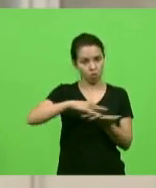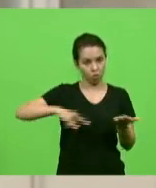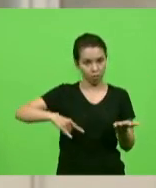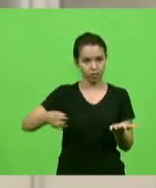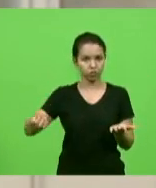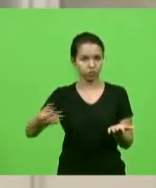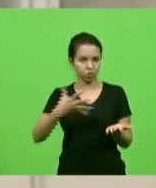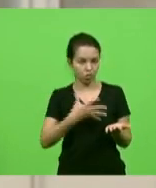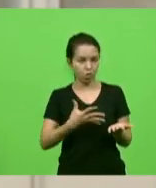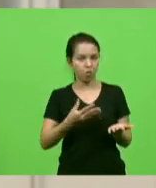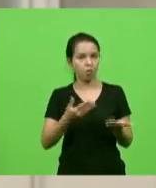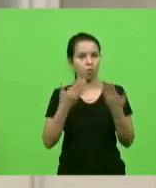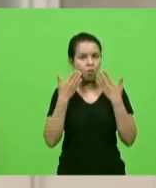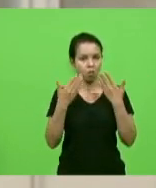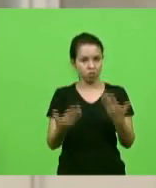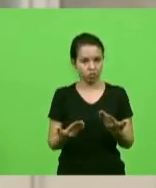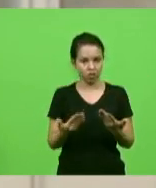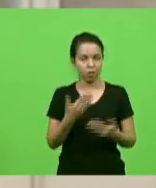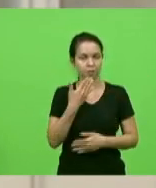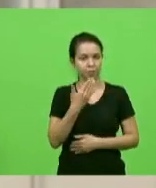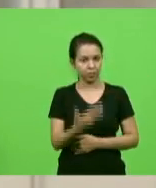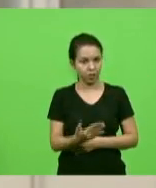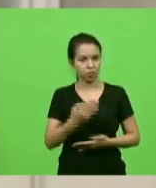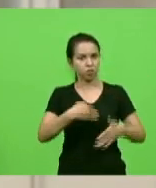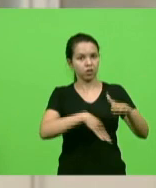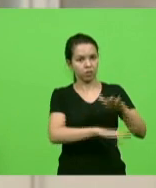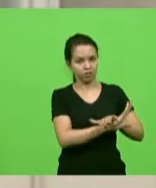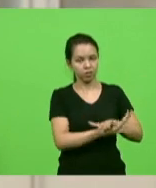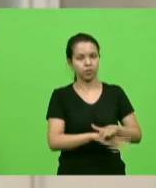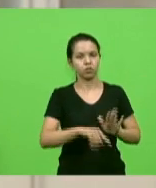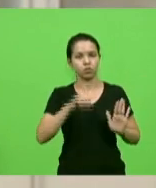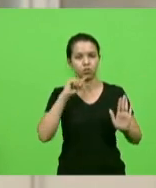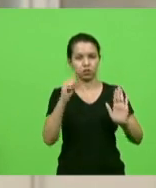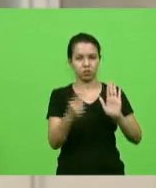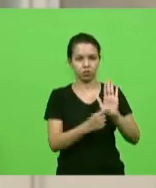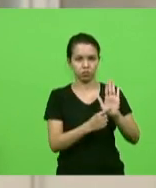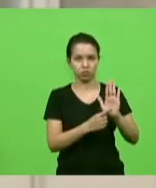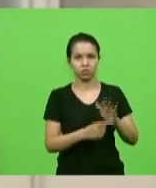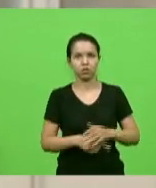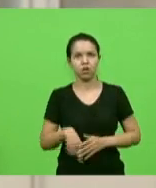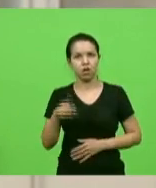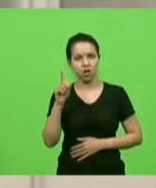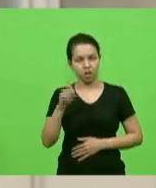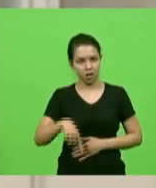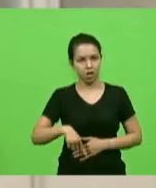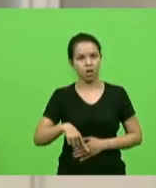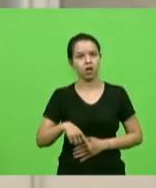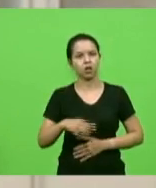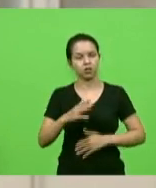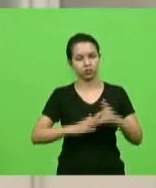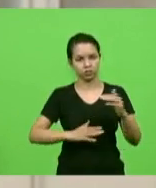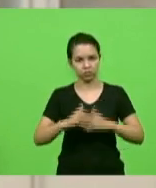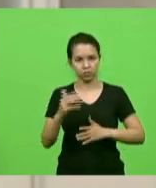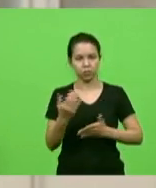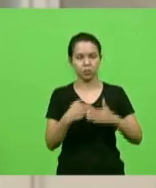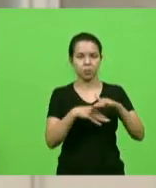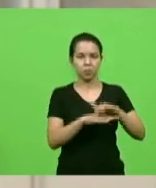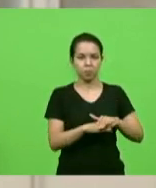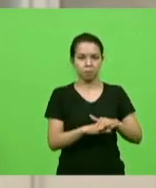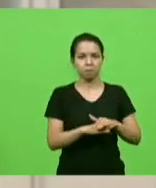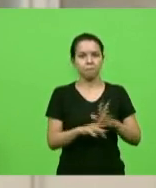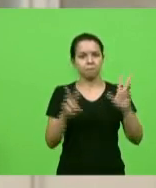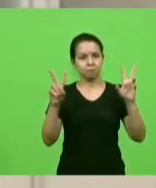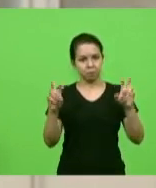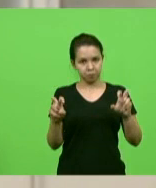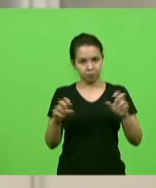convencer quanto ao pleito de arquivamento da denúncia e trata-se de ato especificamente em